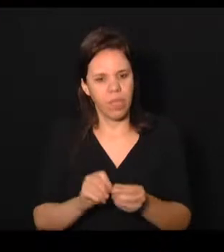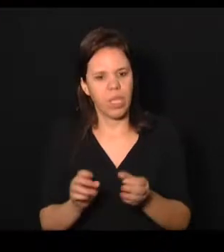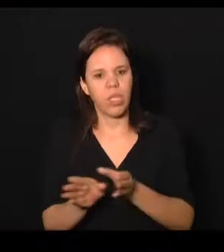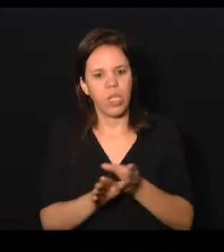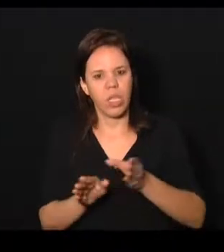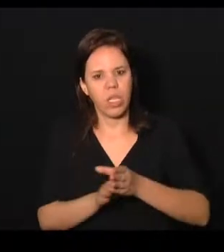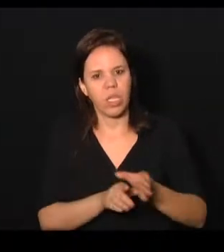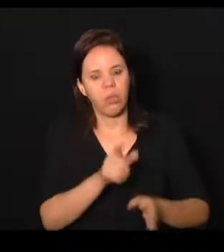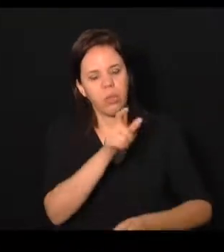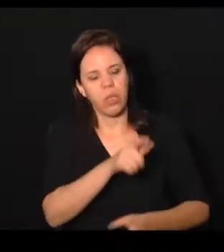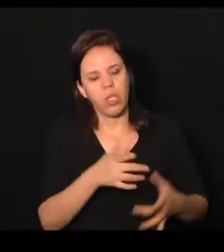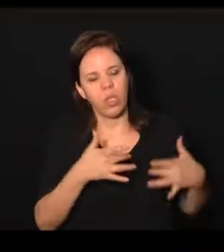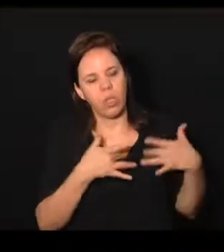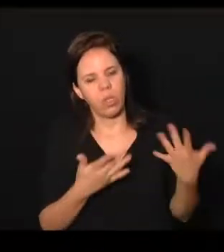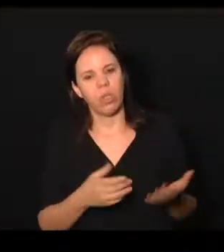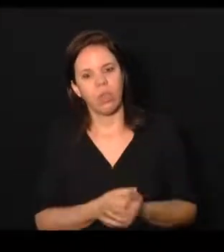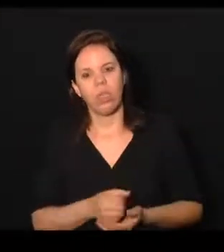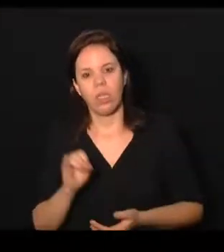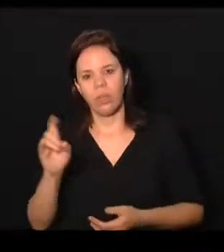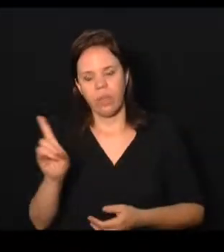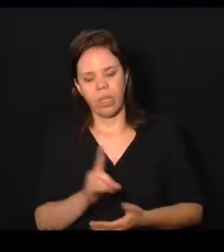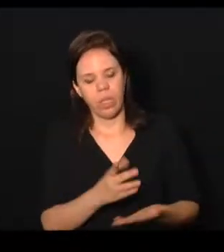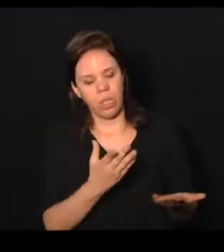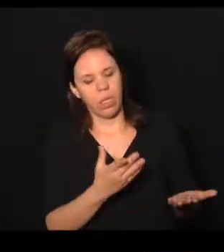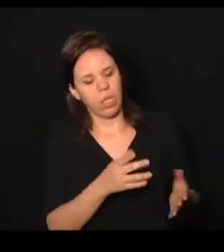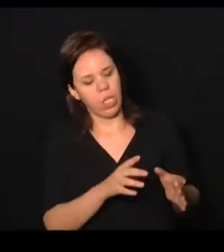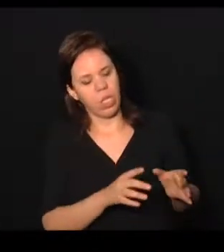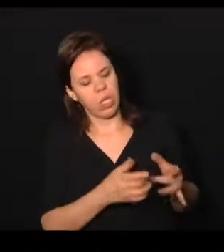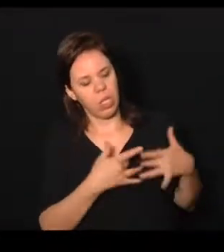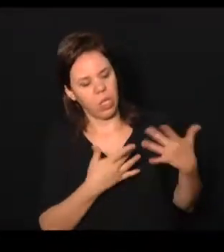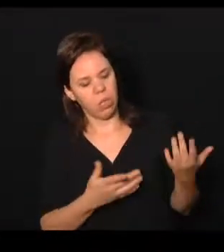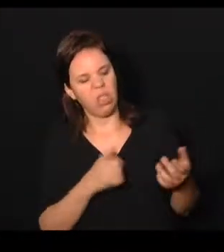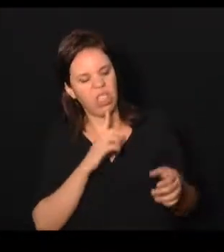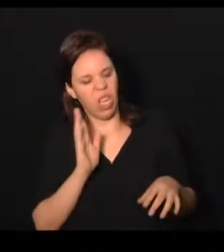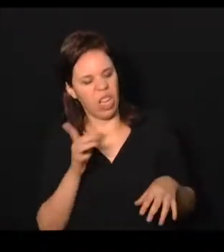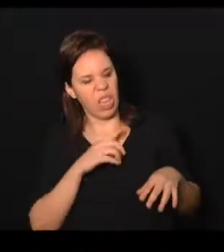doador, se vier algum exame de sangue com contaminação.